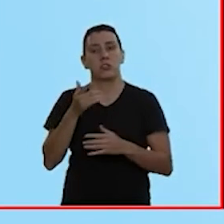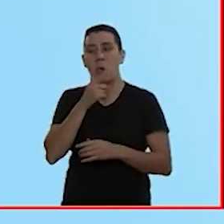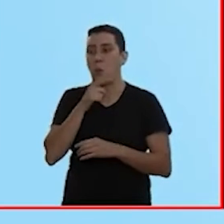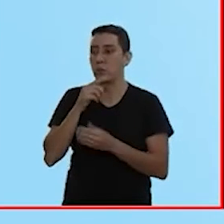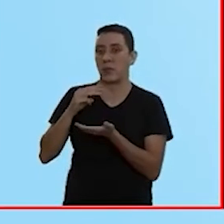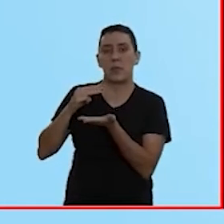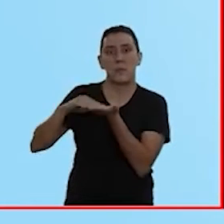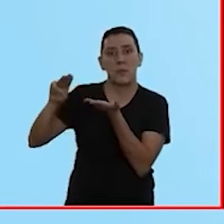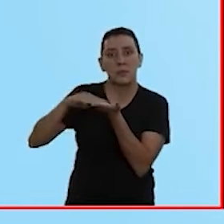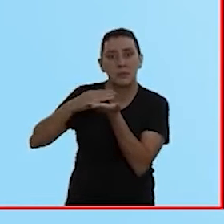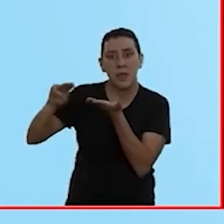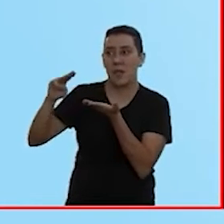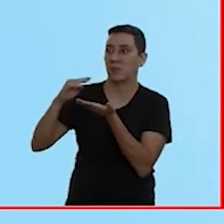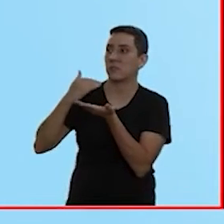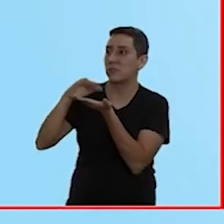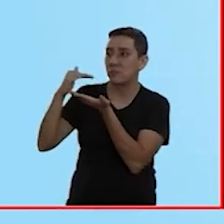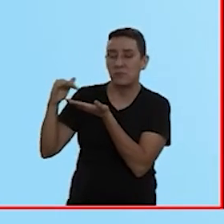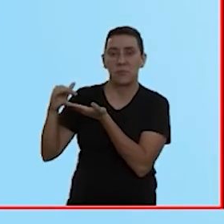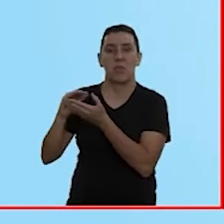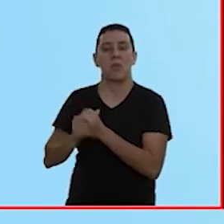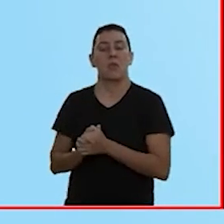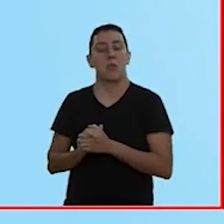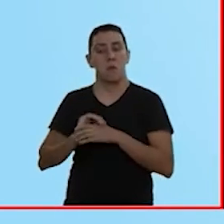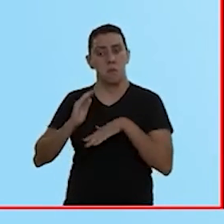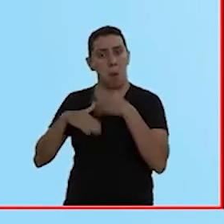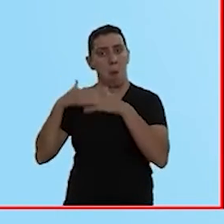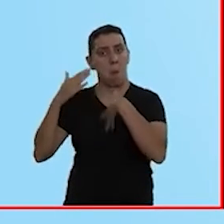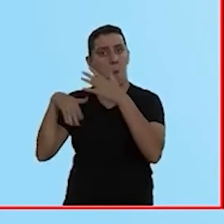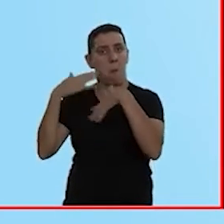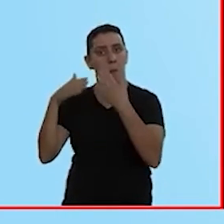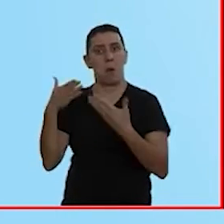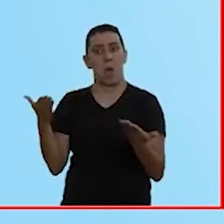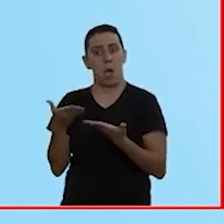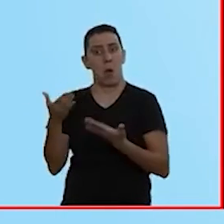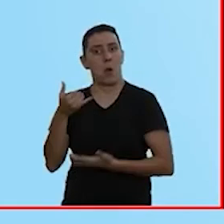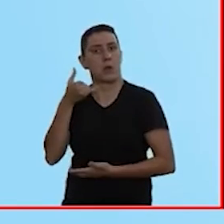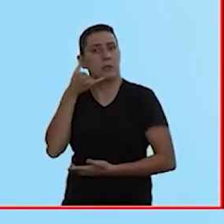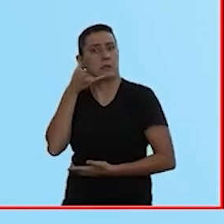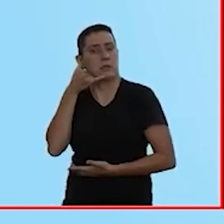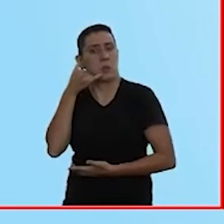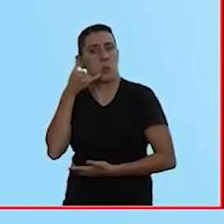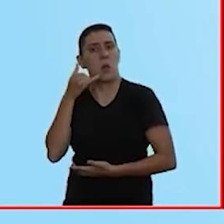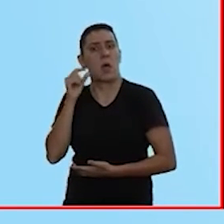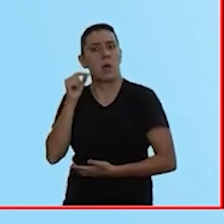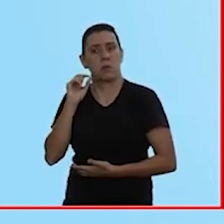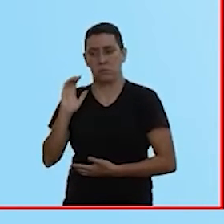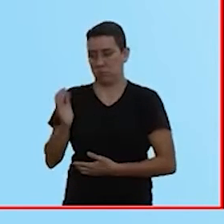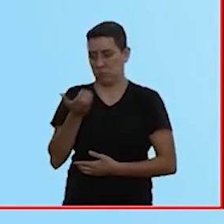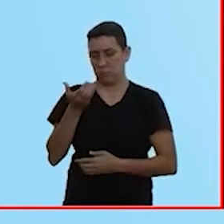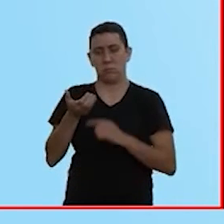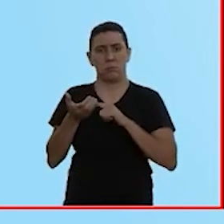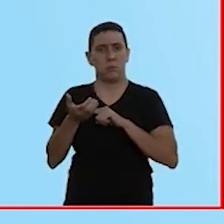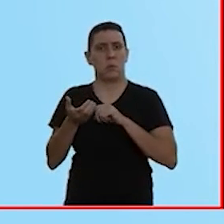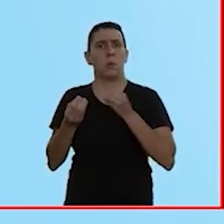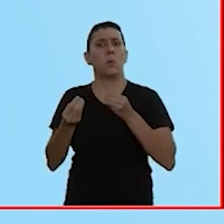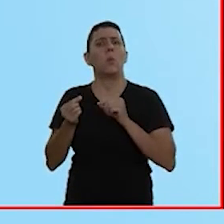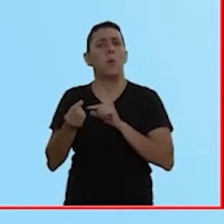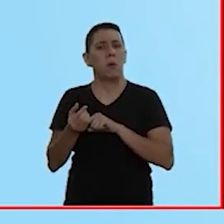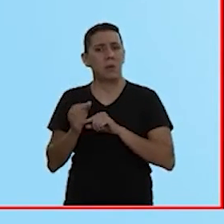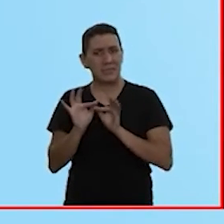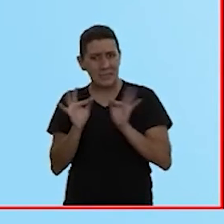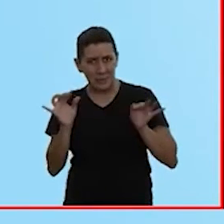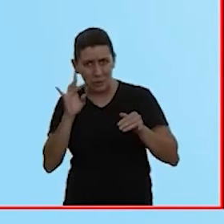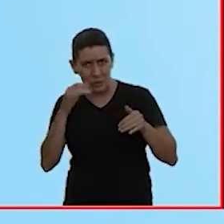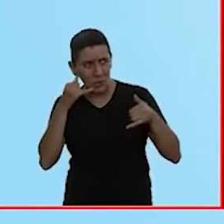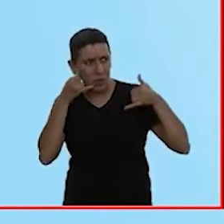SMS tipo de coisa e conforme a tecnologia foi evoluindo os telefones eles passaram a fazer um papel aí muito mais